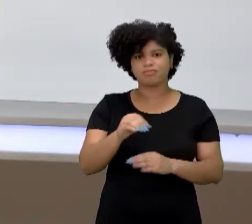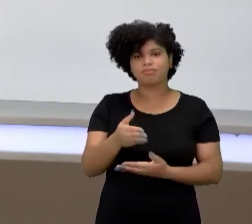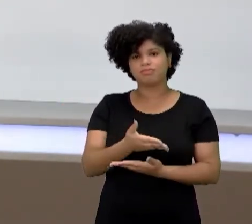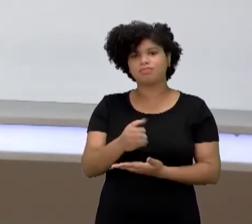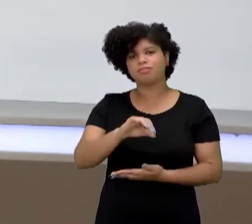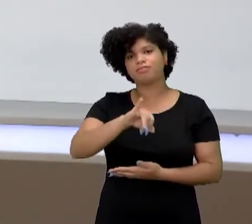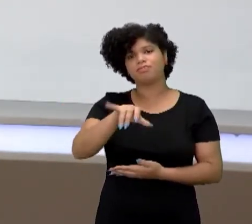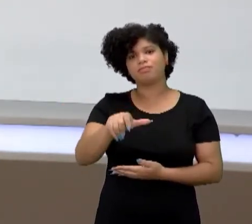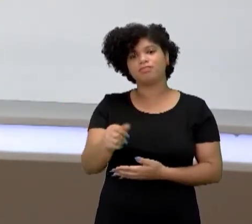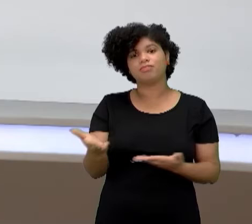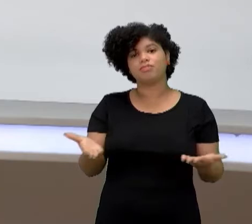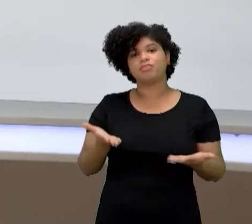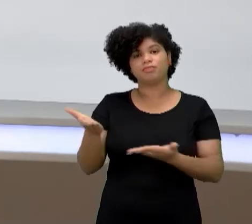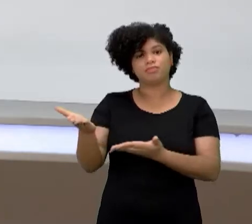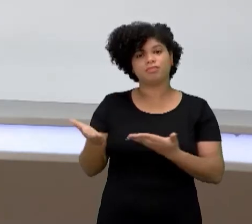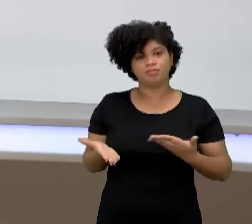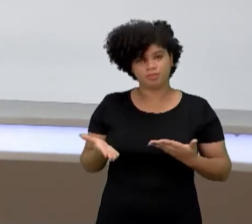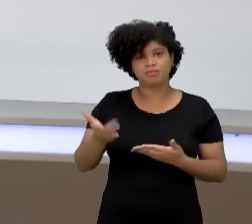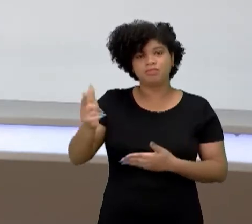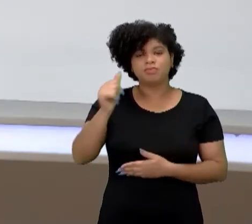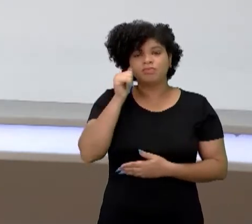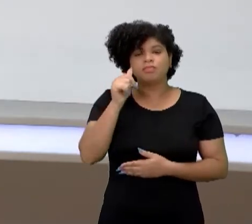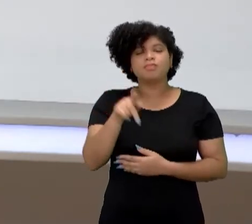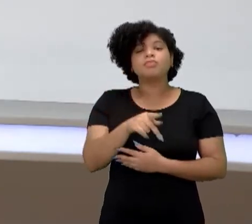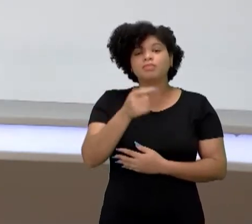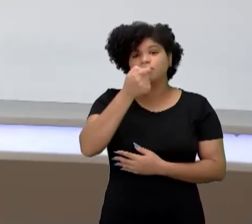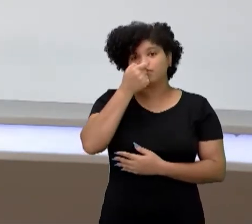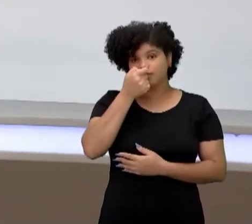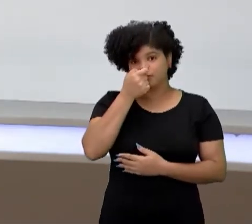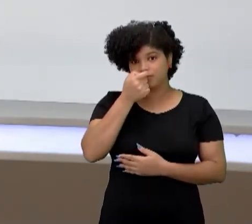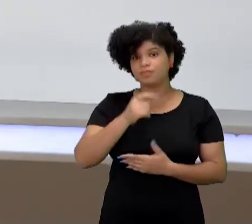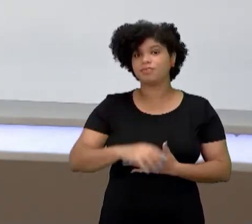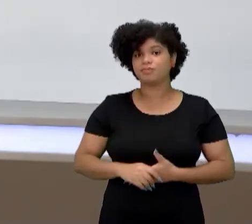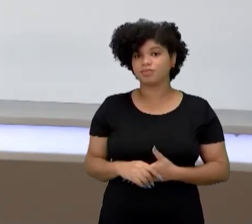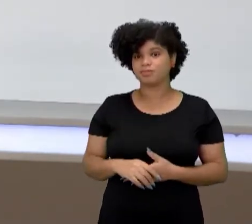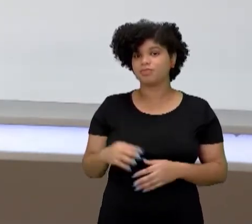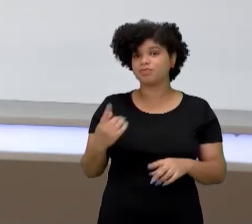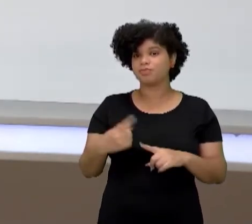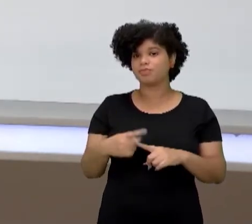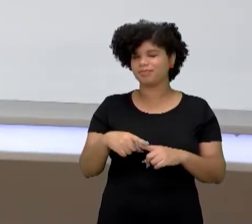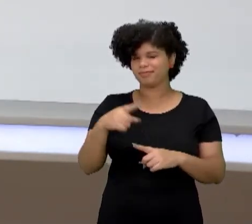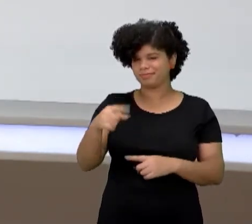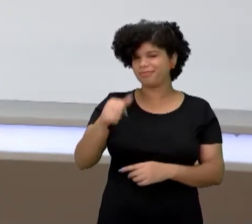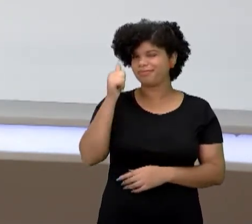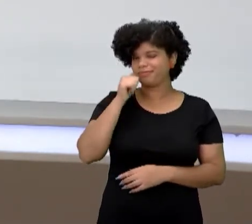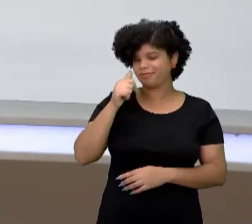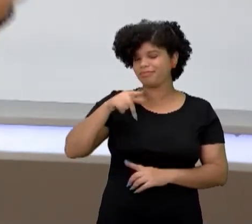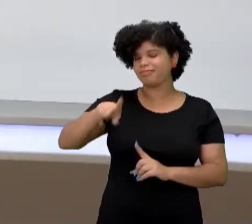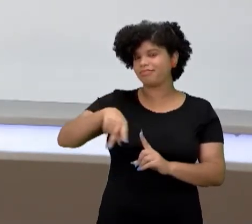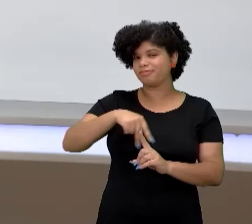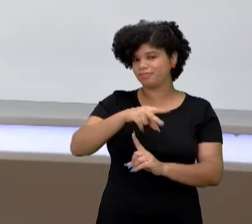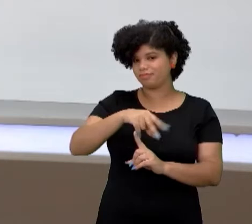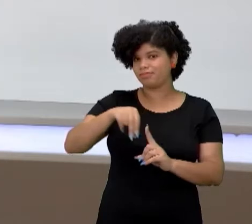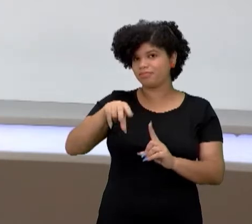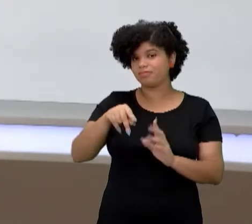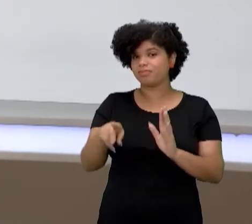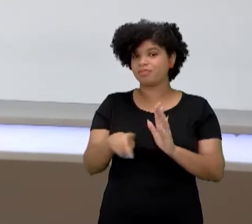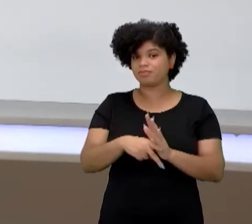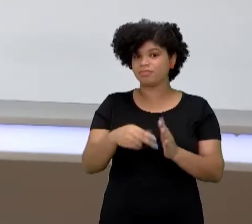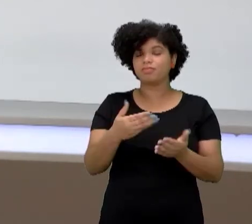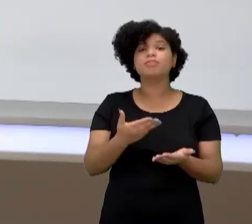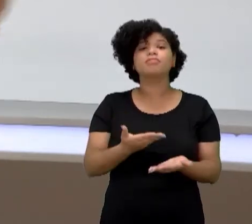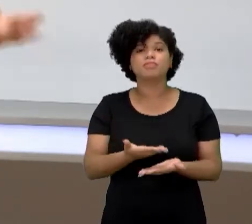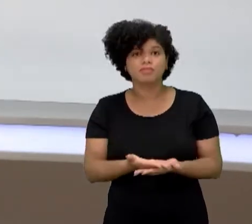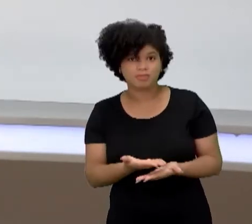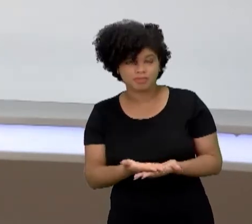eu lacei a Fabiana. Falei, Fabiana, vamos comigo. Que na verdade a Fabiana é minha oficial parceira, mediadora das aulas de Química.